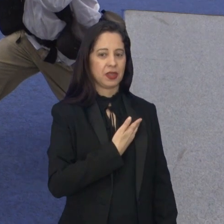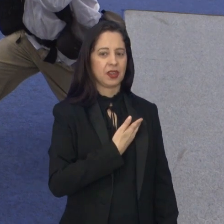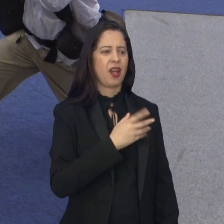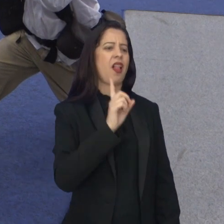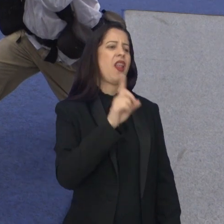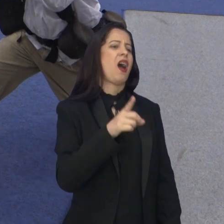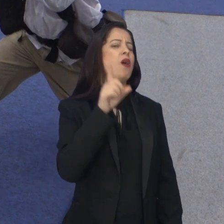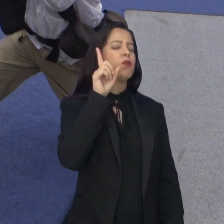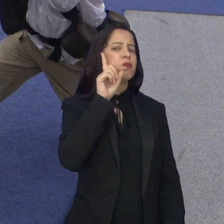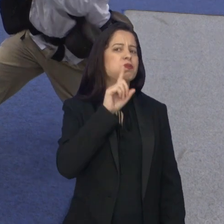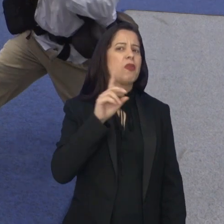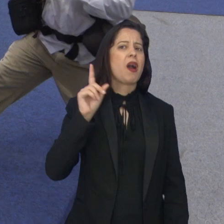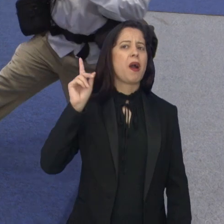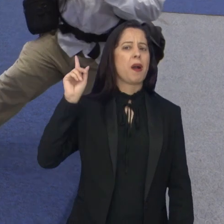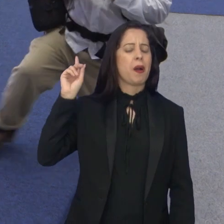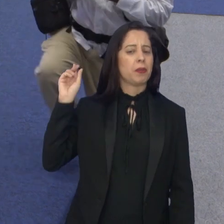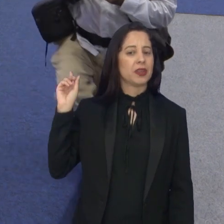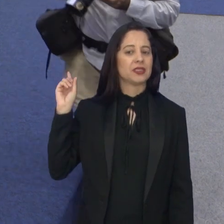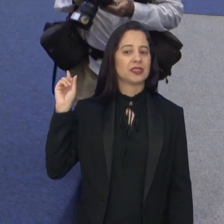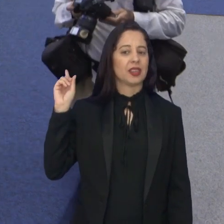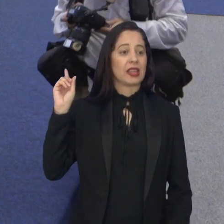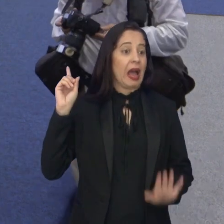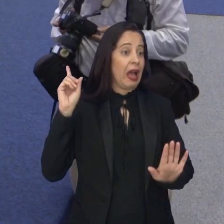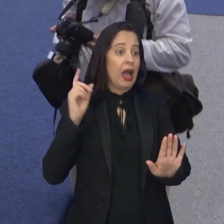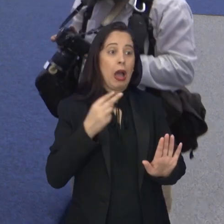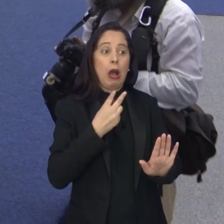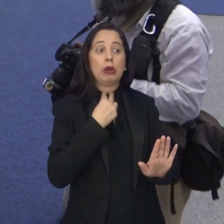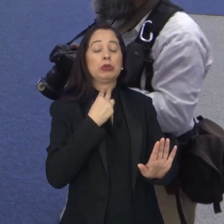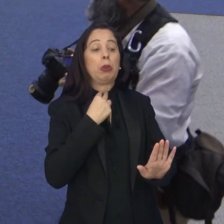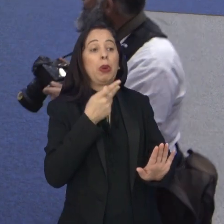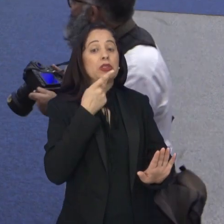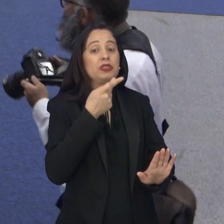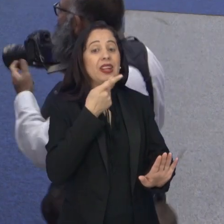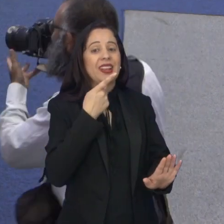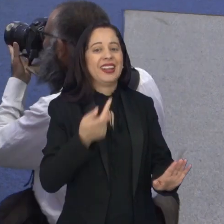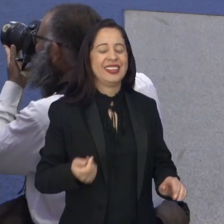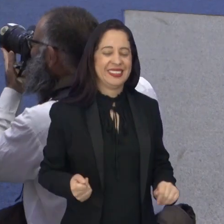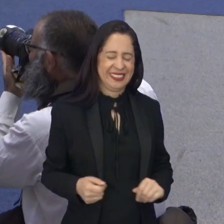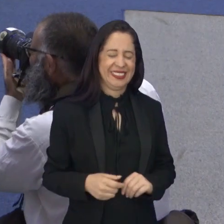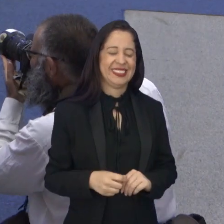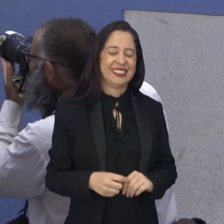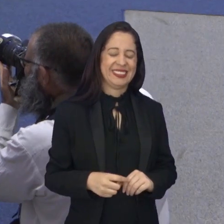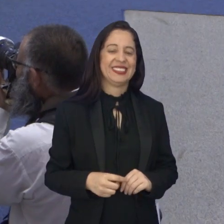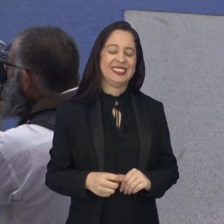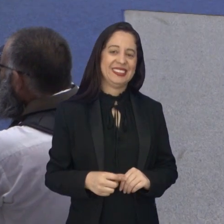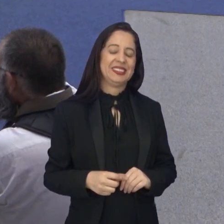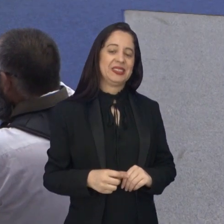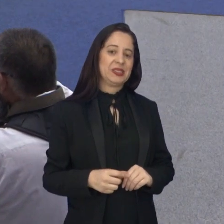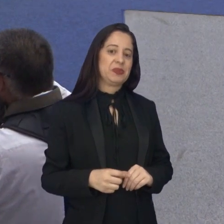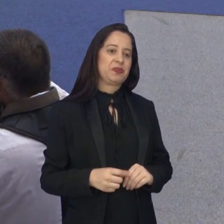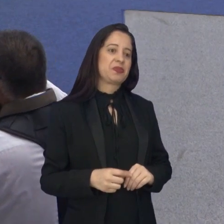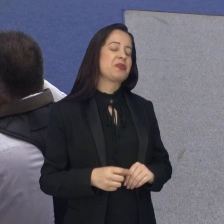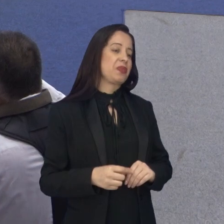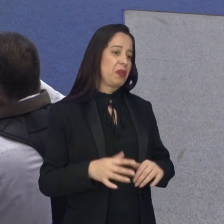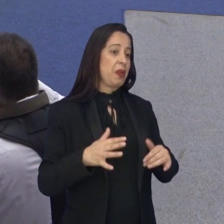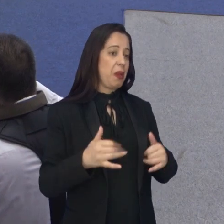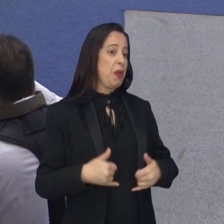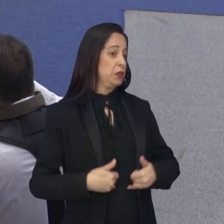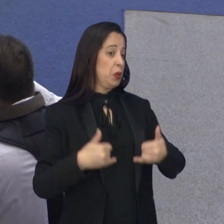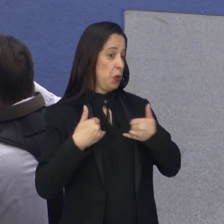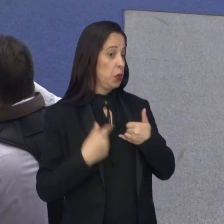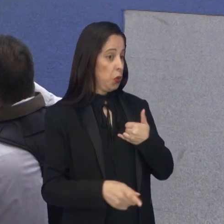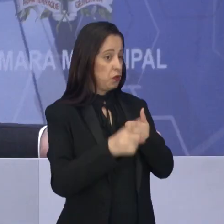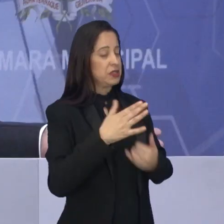anos... Disseram que a gente não pode falar mais essas coisas, né? Então, tenho orgulho de ter reconhecido você como minha amiga e